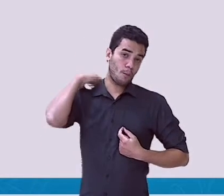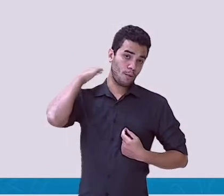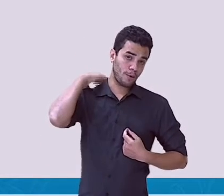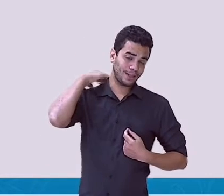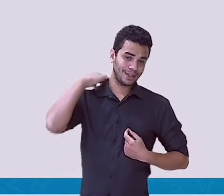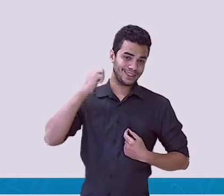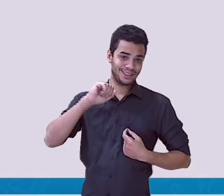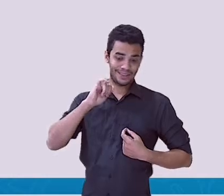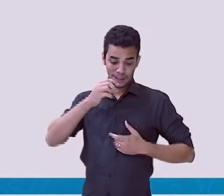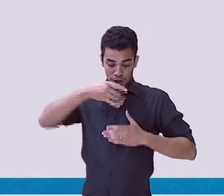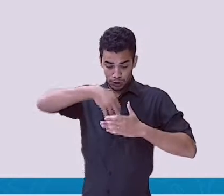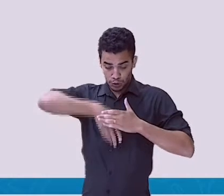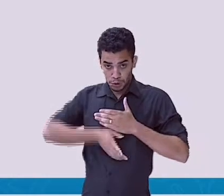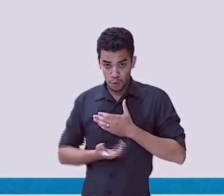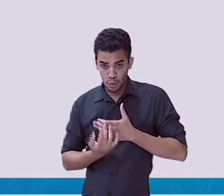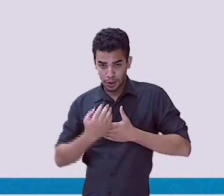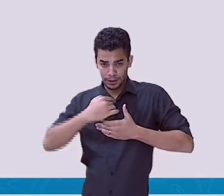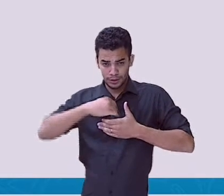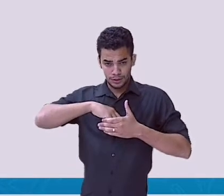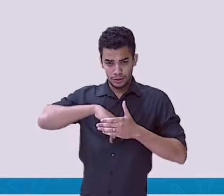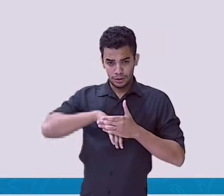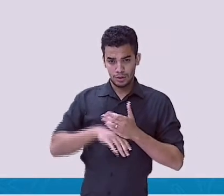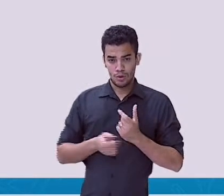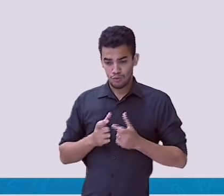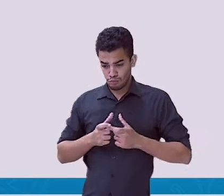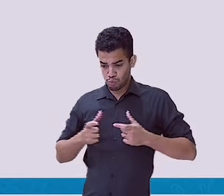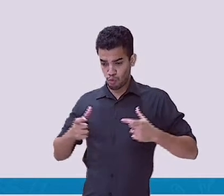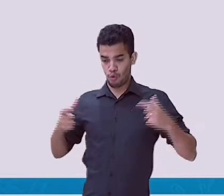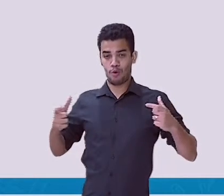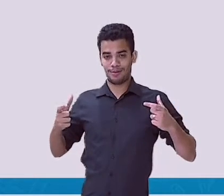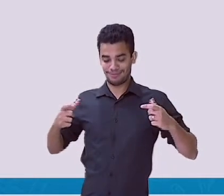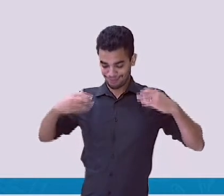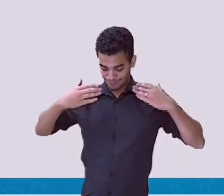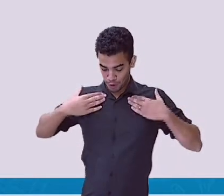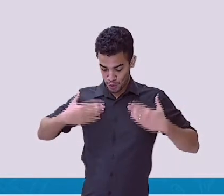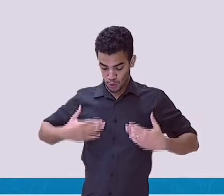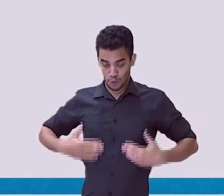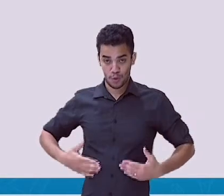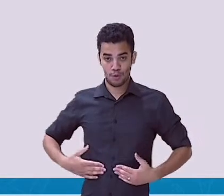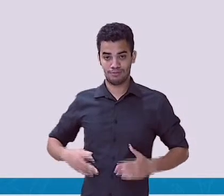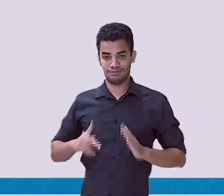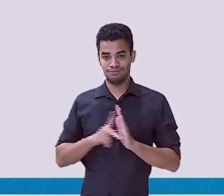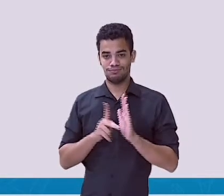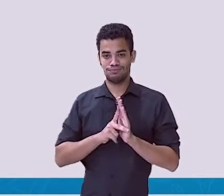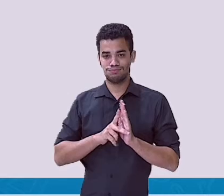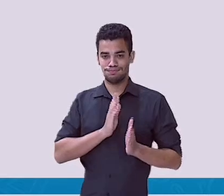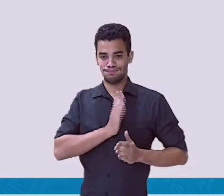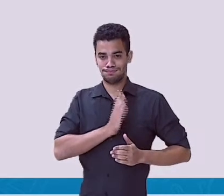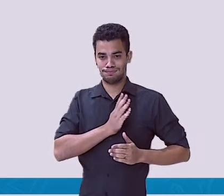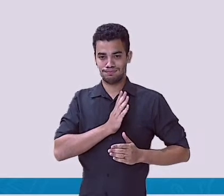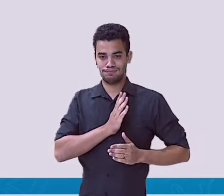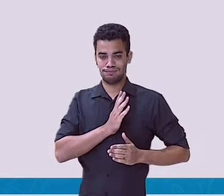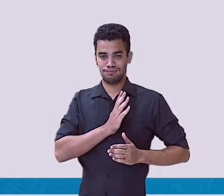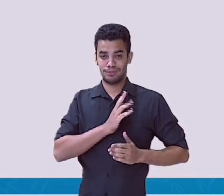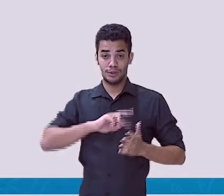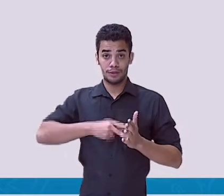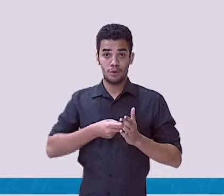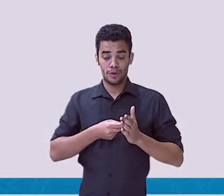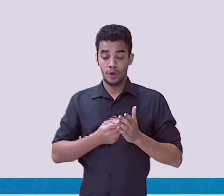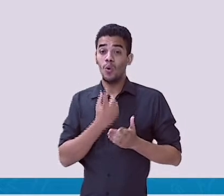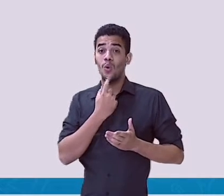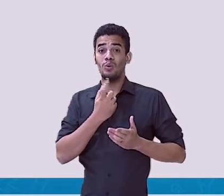coração, com a frequência cardíaca. Então, se a minha frequência cardíaca está muito acelerada, ela acaba fazendo